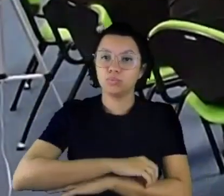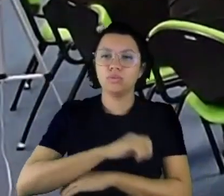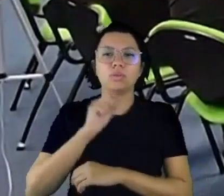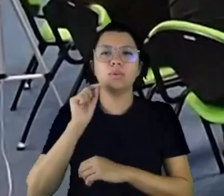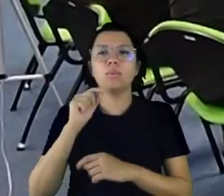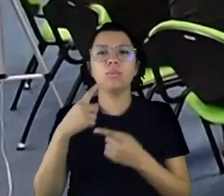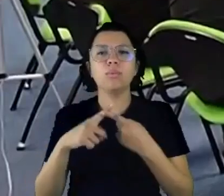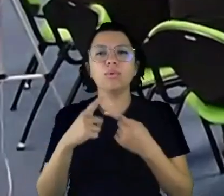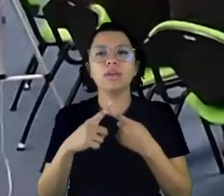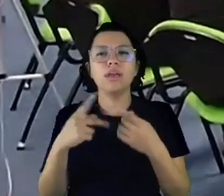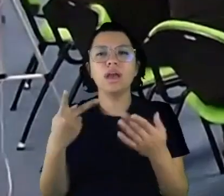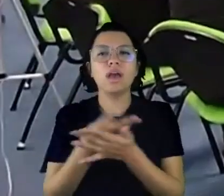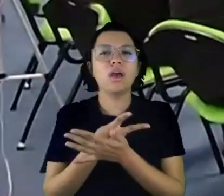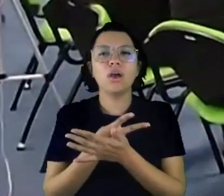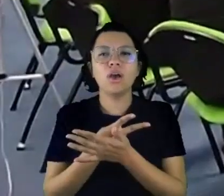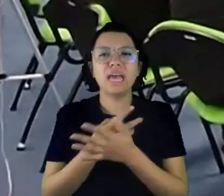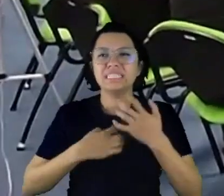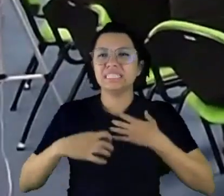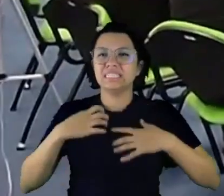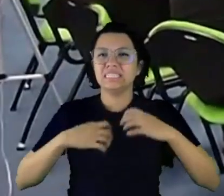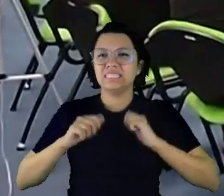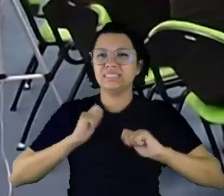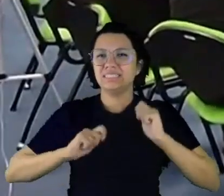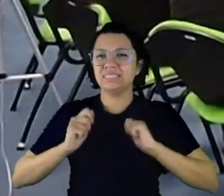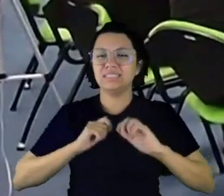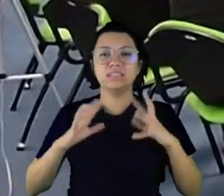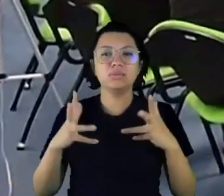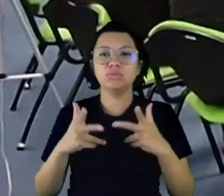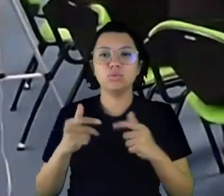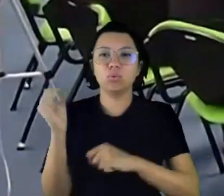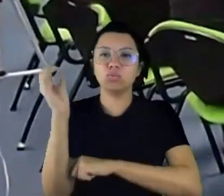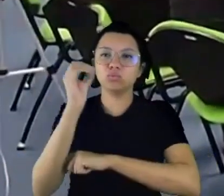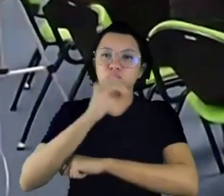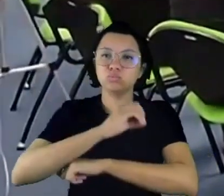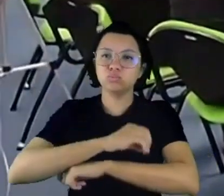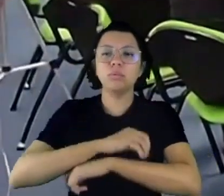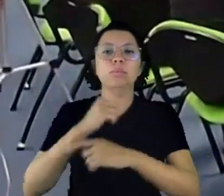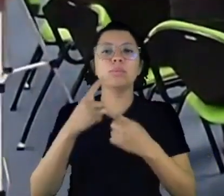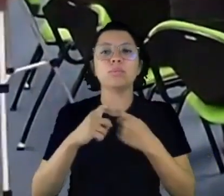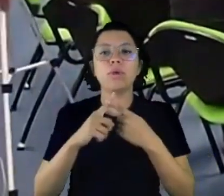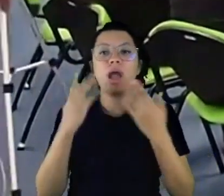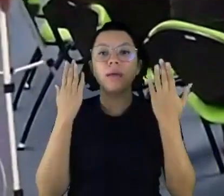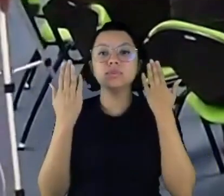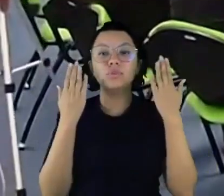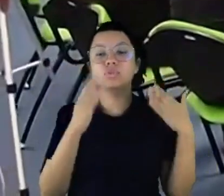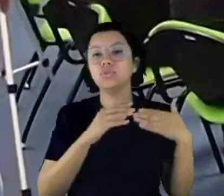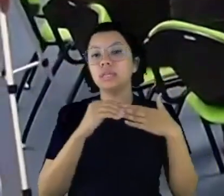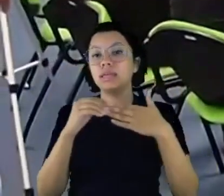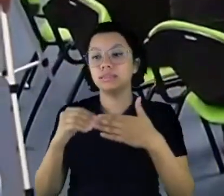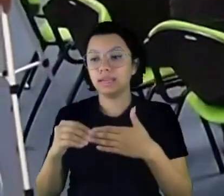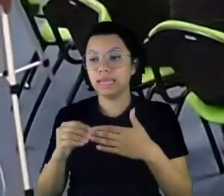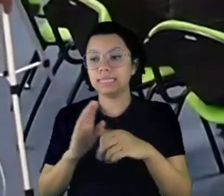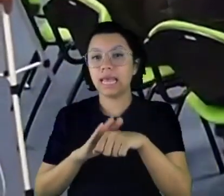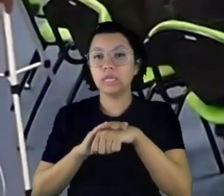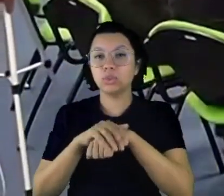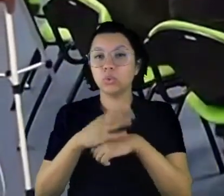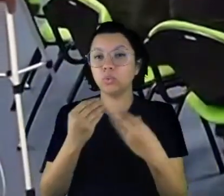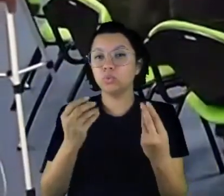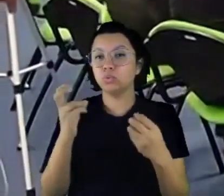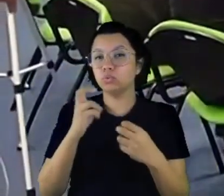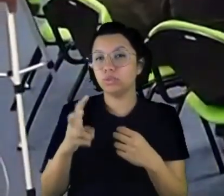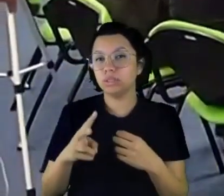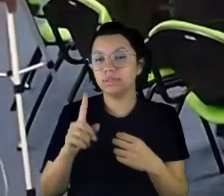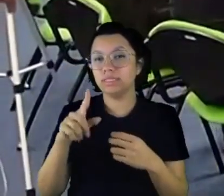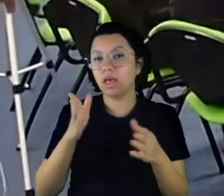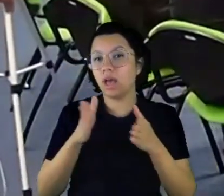isso? Por que a agitação é no cair da tarde? A psicologia traz que a noite, muitas vezes, é um momento